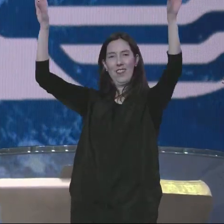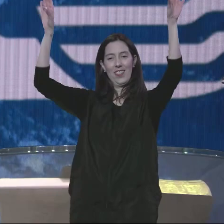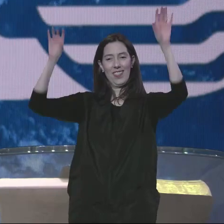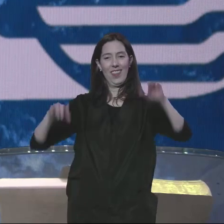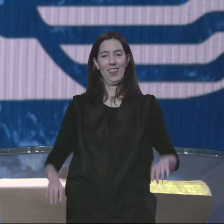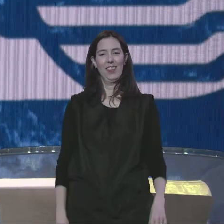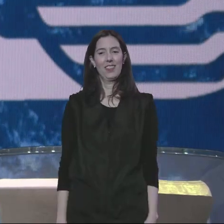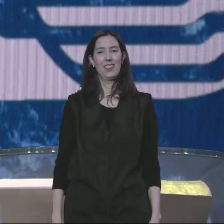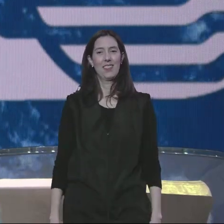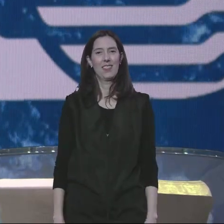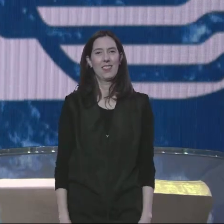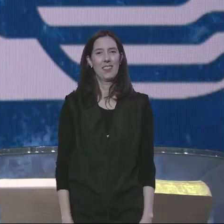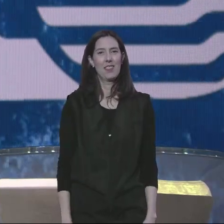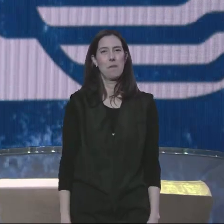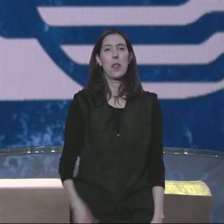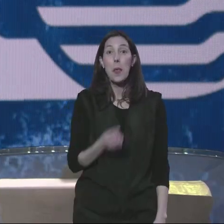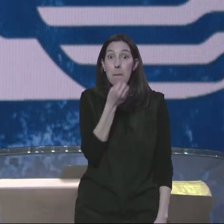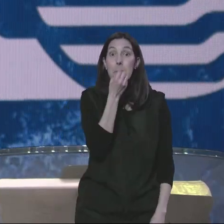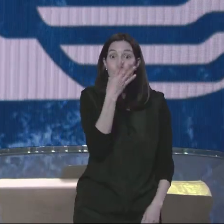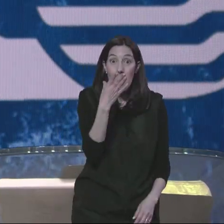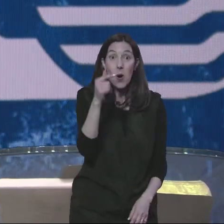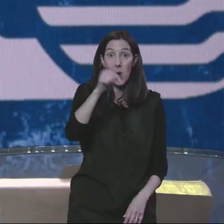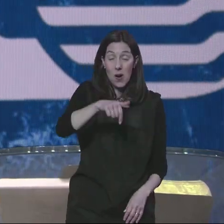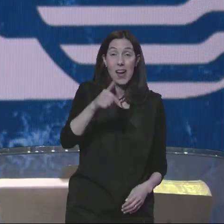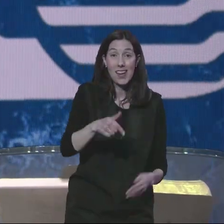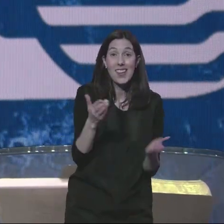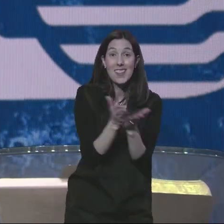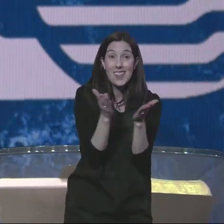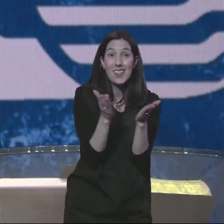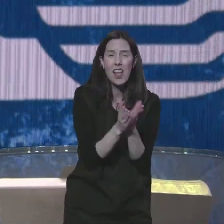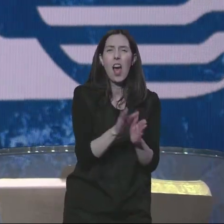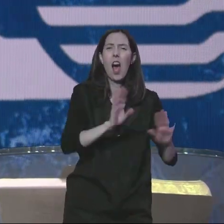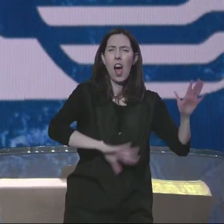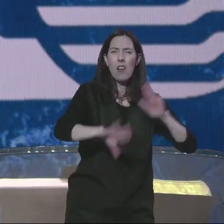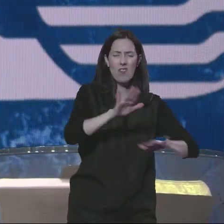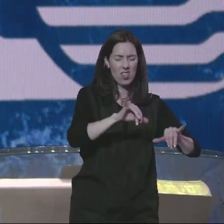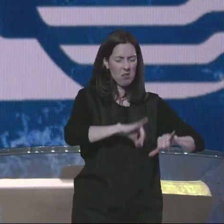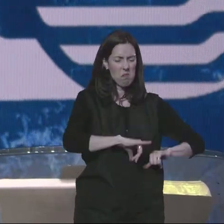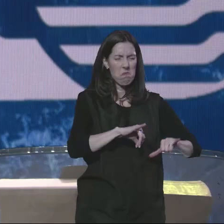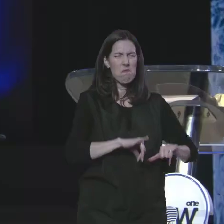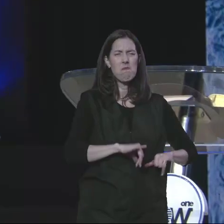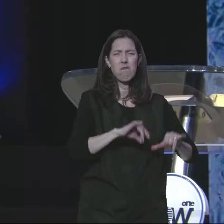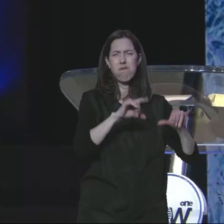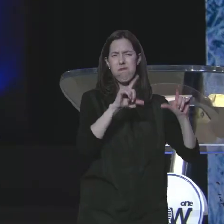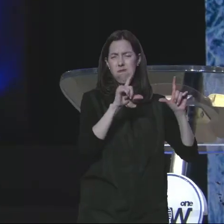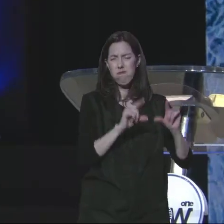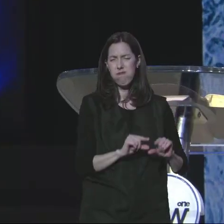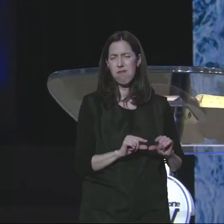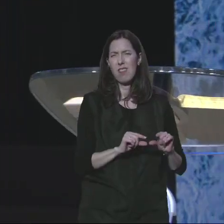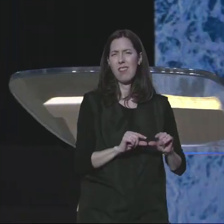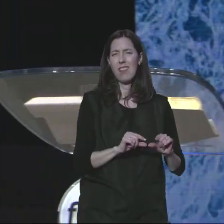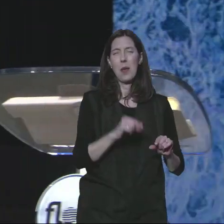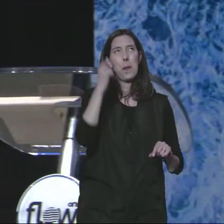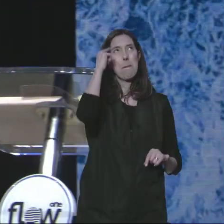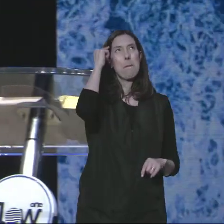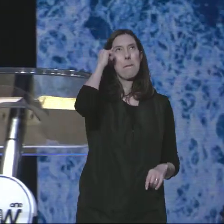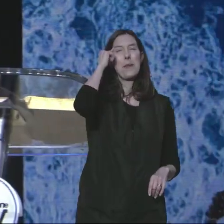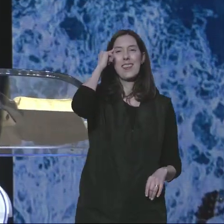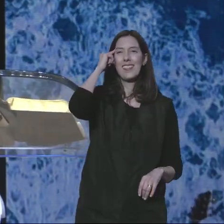porque se é bom ser crente aqui, no meio dessas leves e momentâneas tribulações, imagina lá.